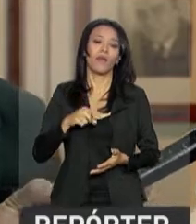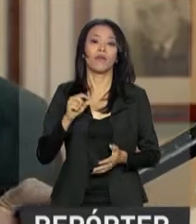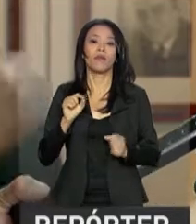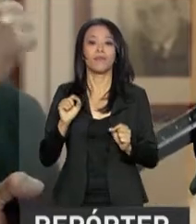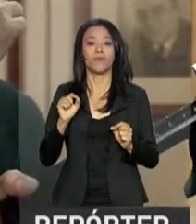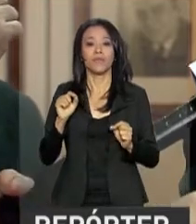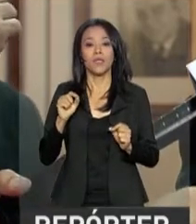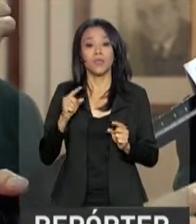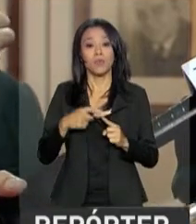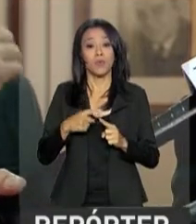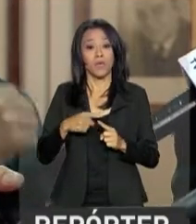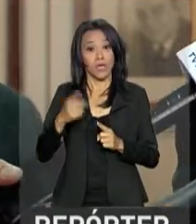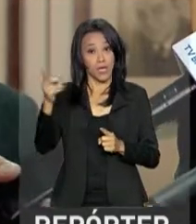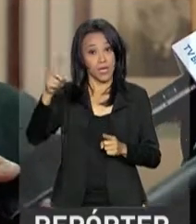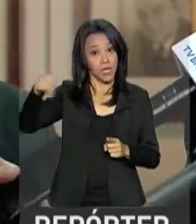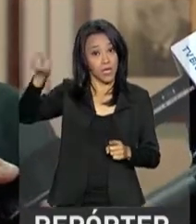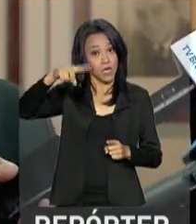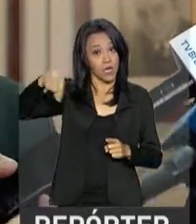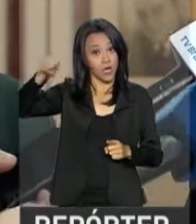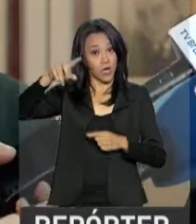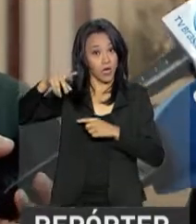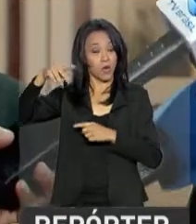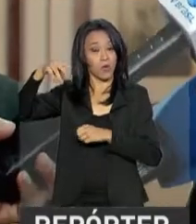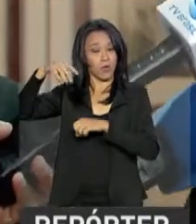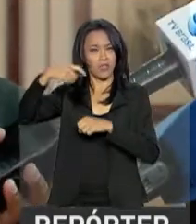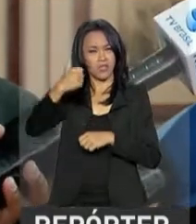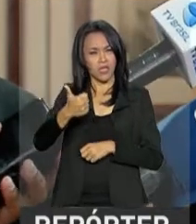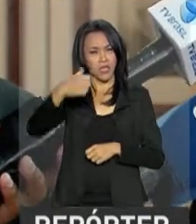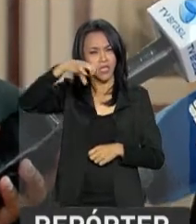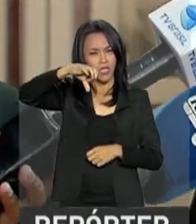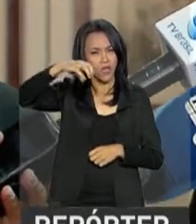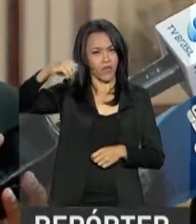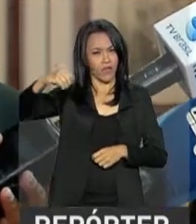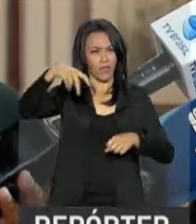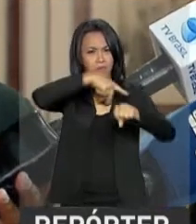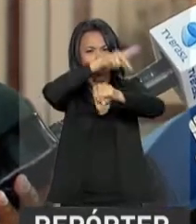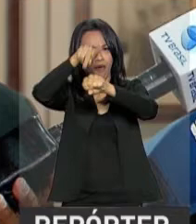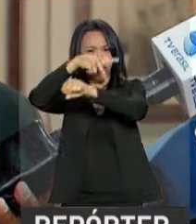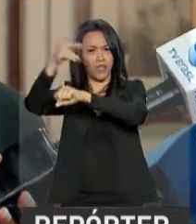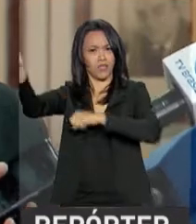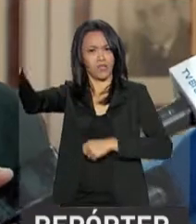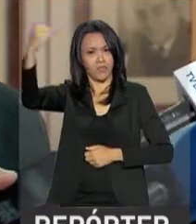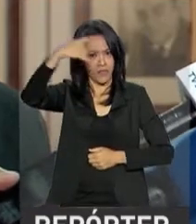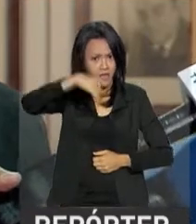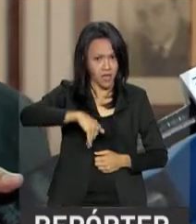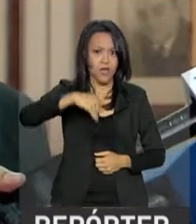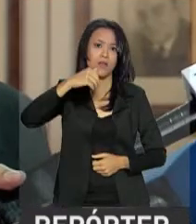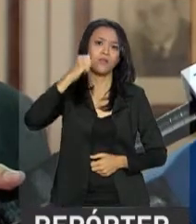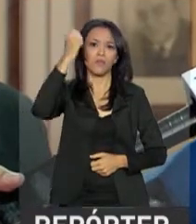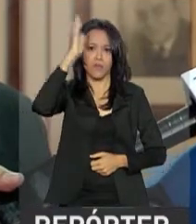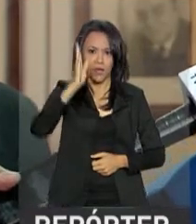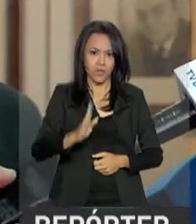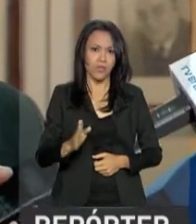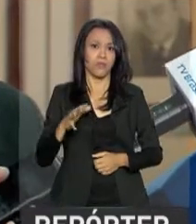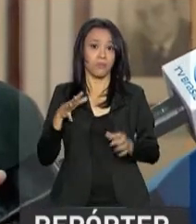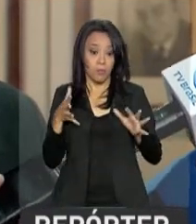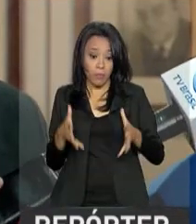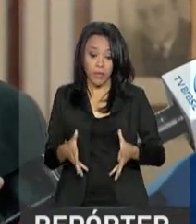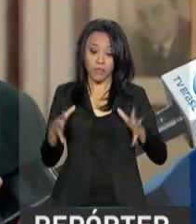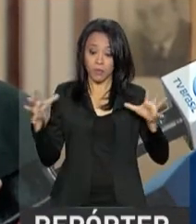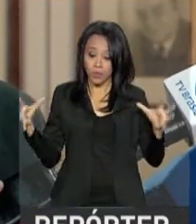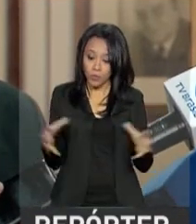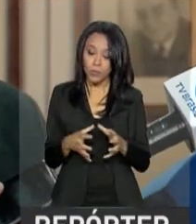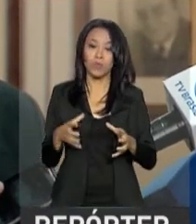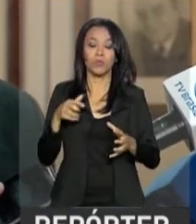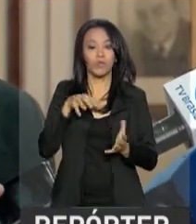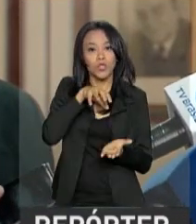por que eles vieram pra cá não só os russos mas 190 países participaram no centro de comando e controle e inteligência internacional que nós tivemos aqui